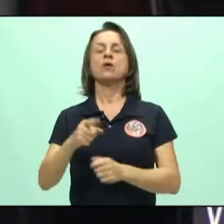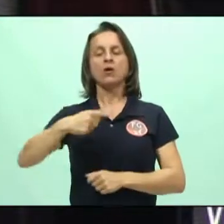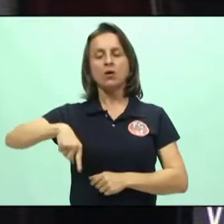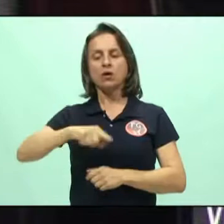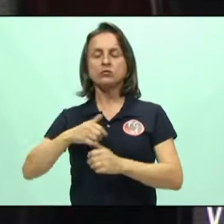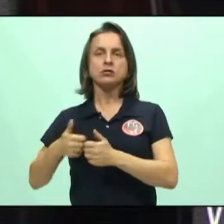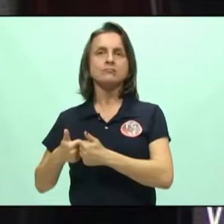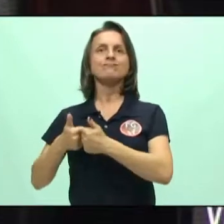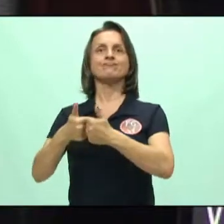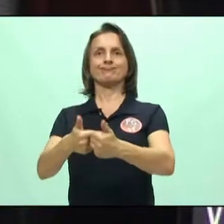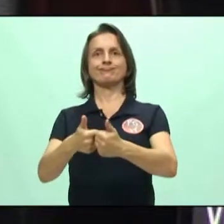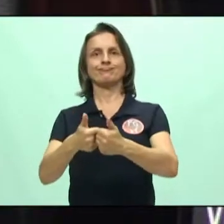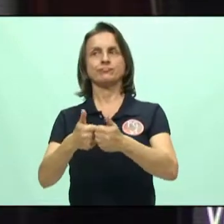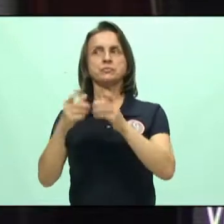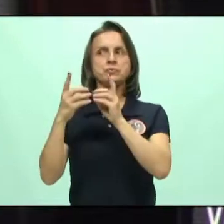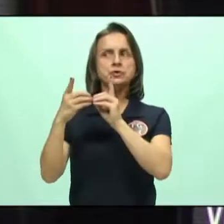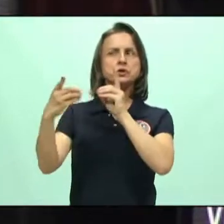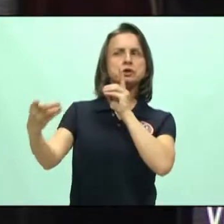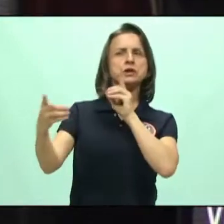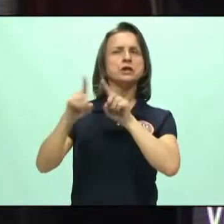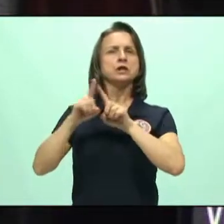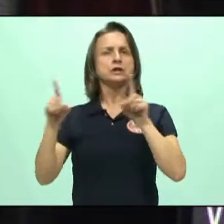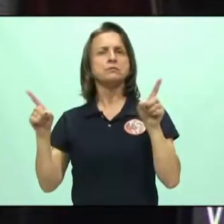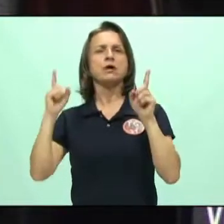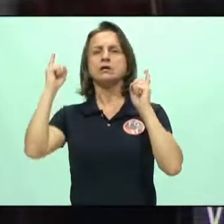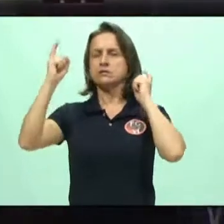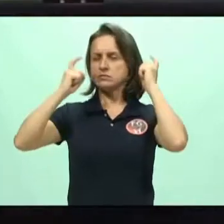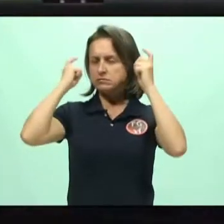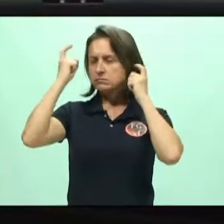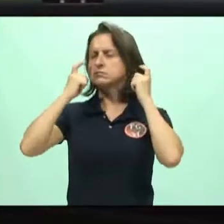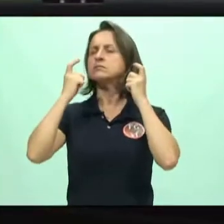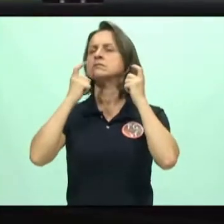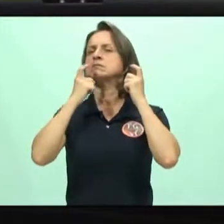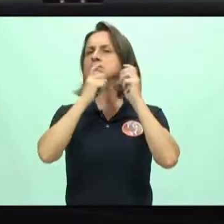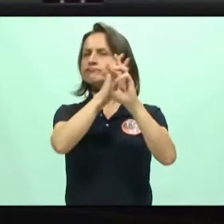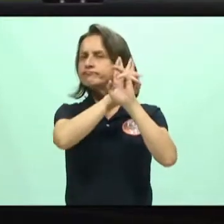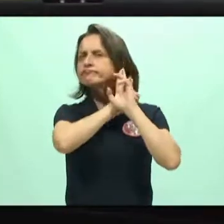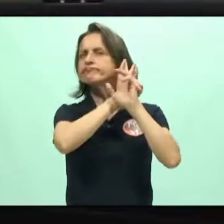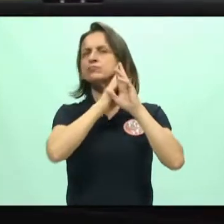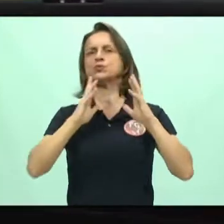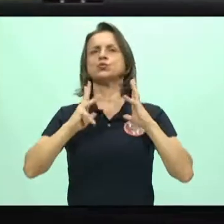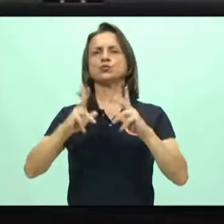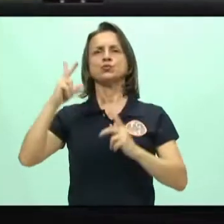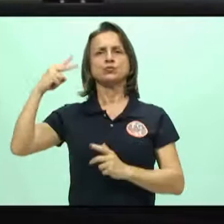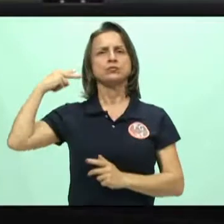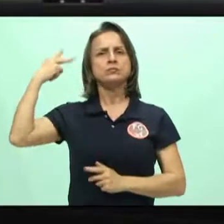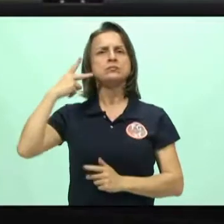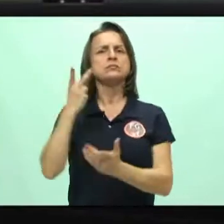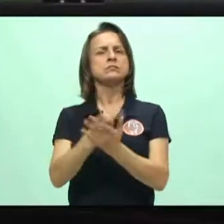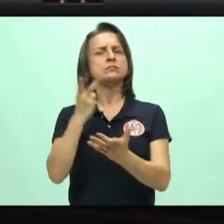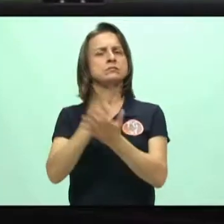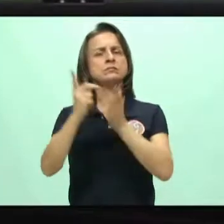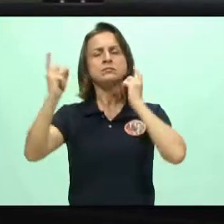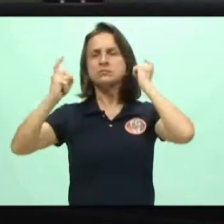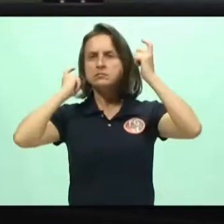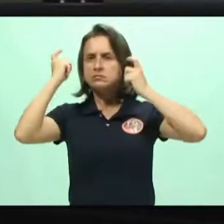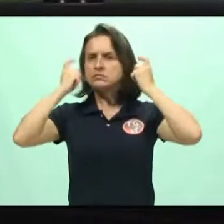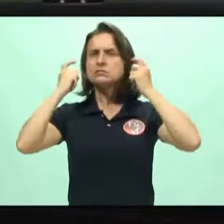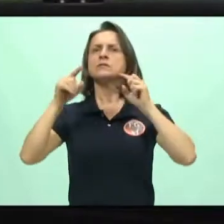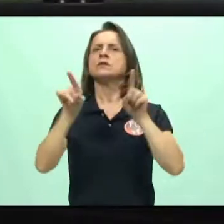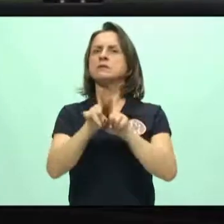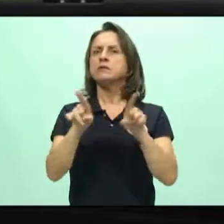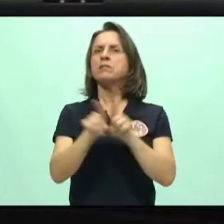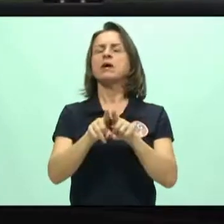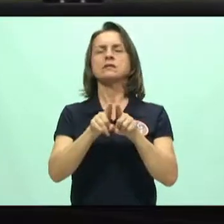meio que distância distante vossa excelência mas todos os vereadores Com certeza sempre preocupado e sempre consultando foi